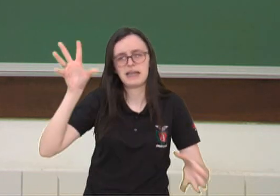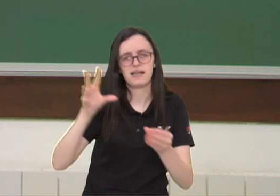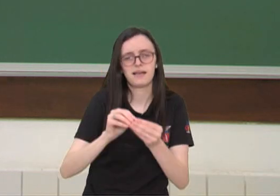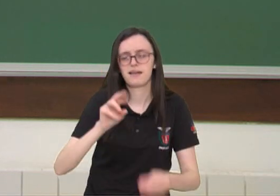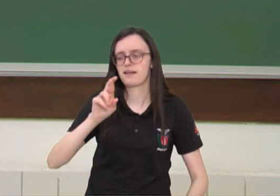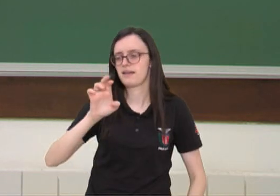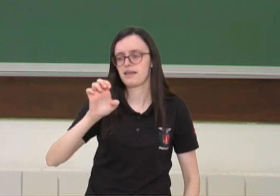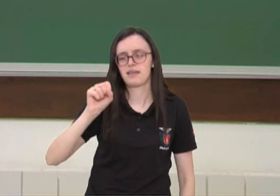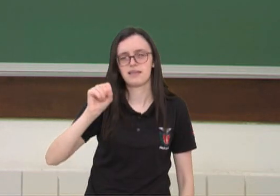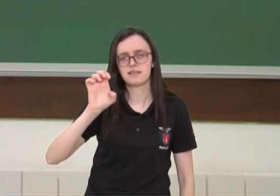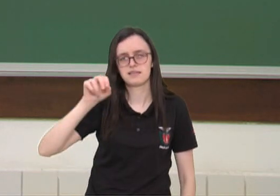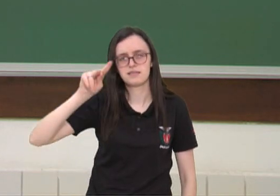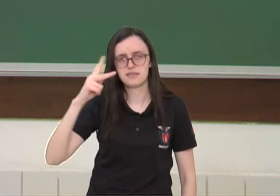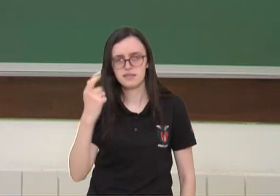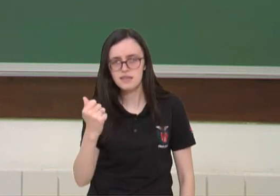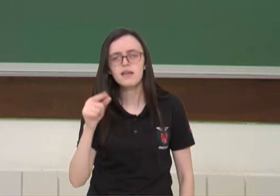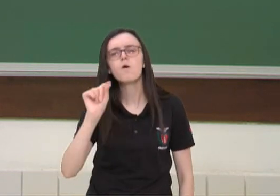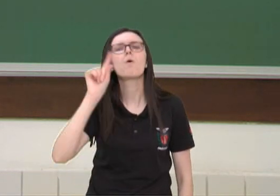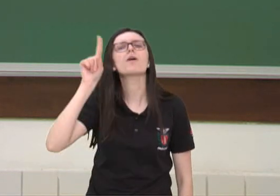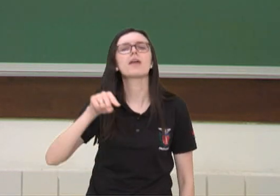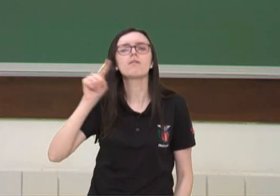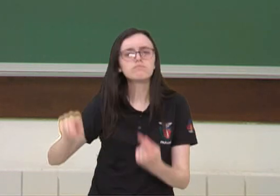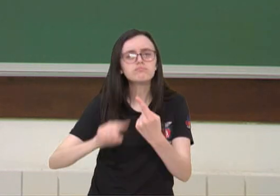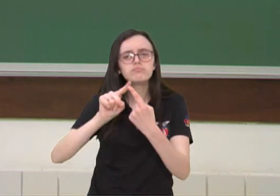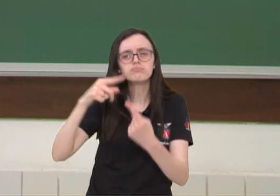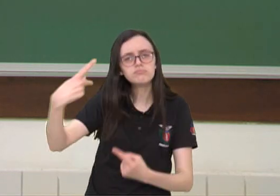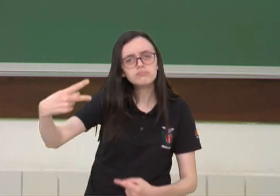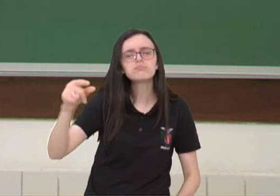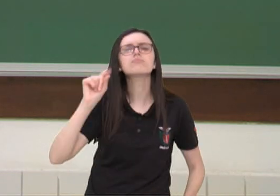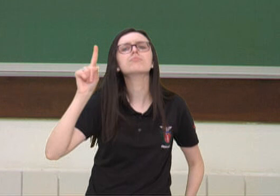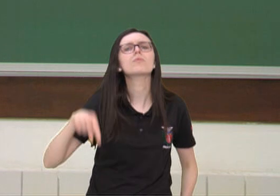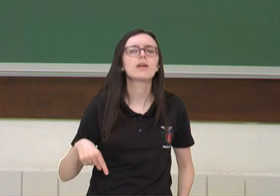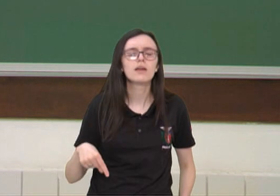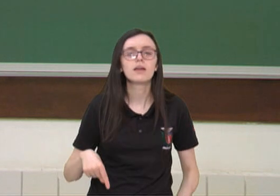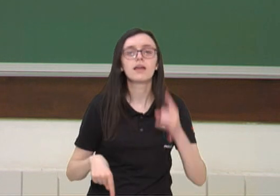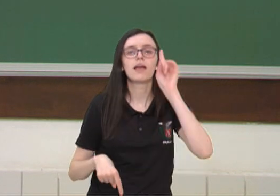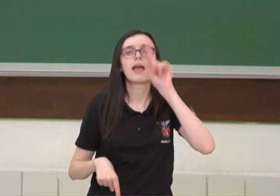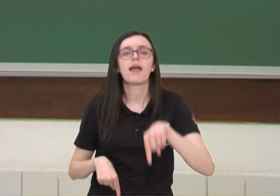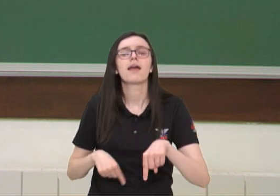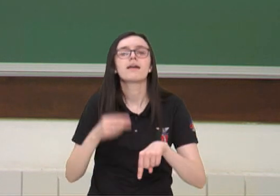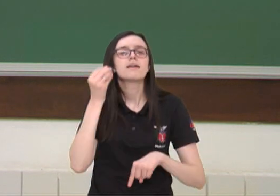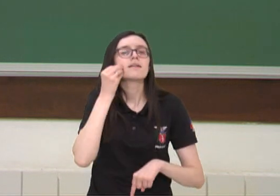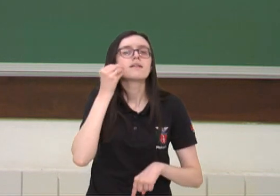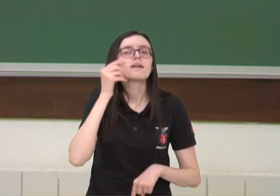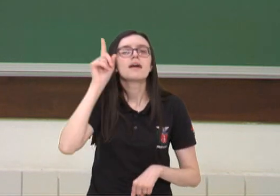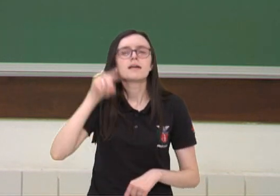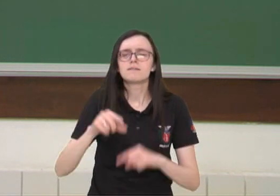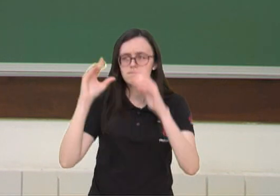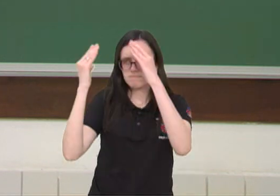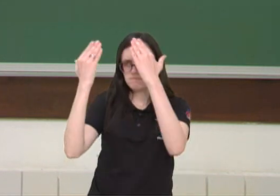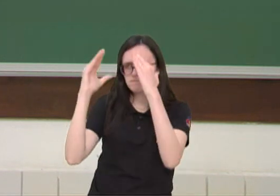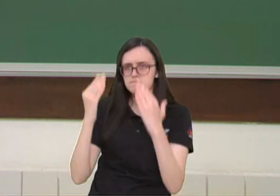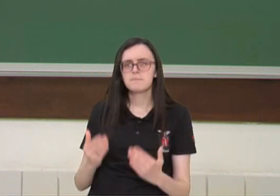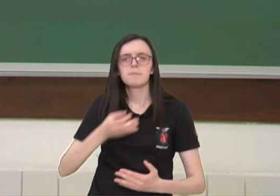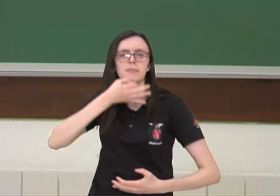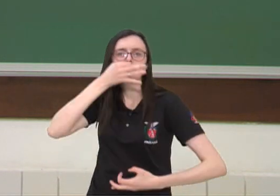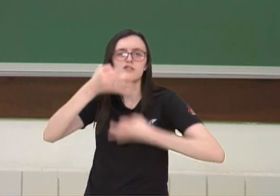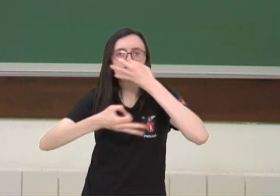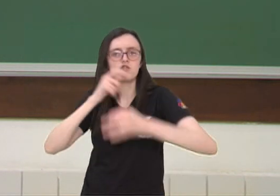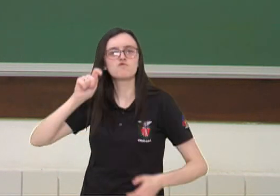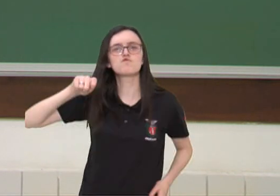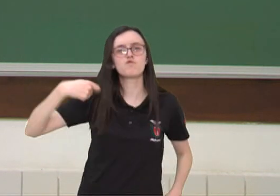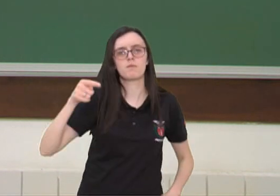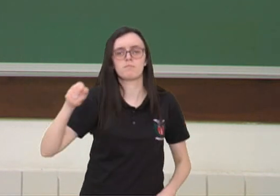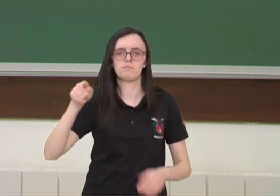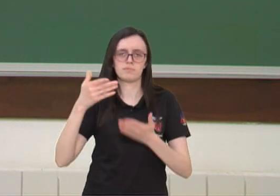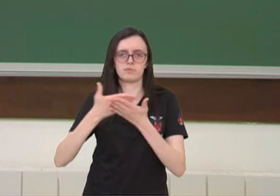resenha, ela tem o objetivo de fazer uma análise crítica sobre